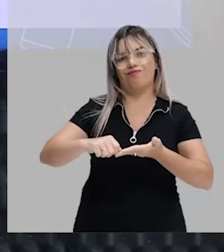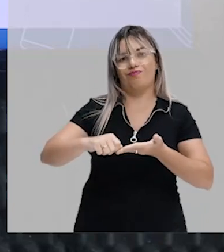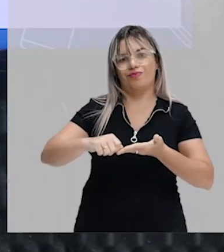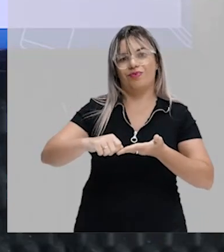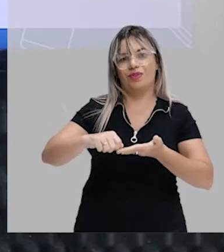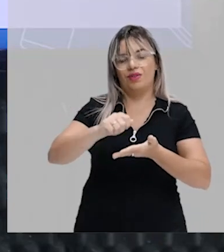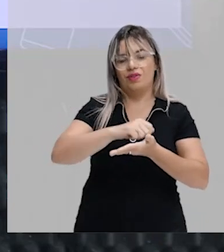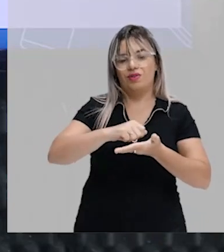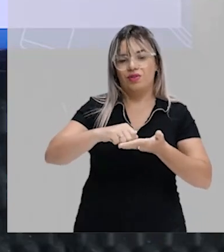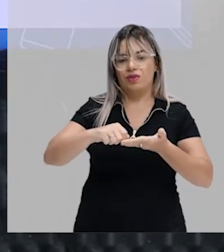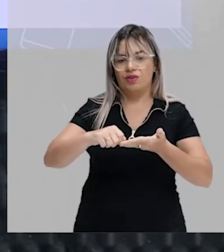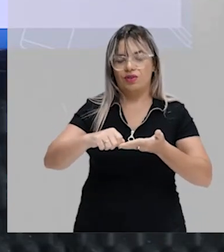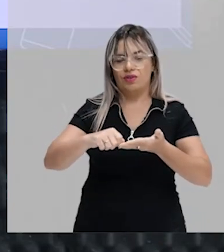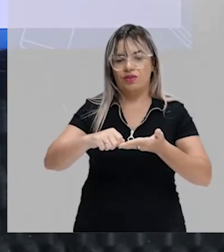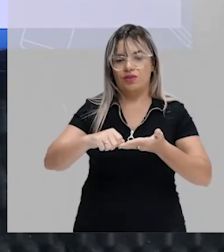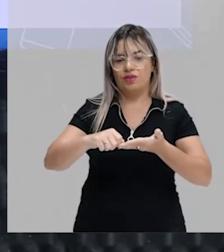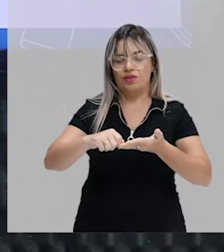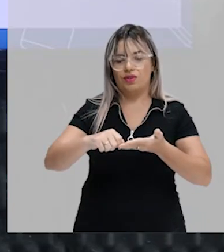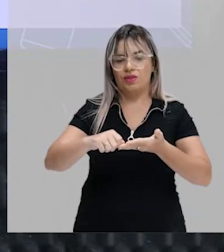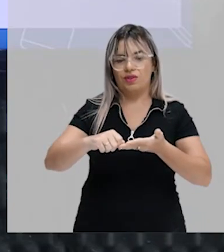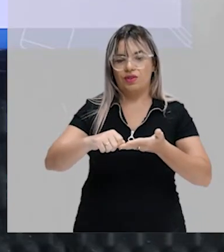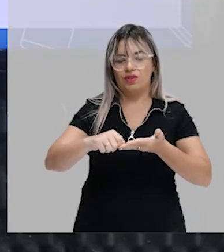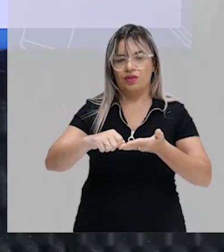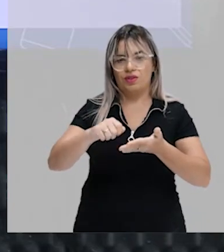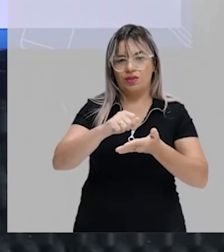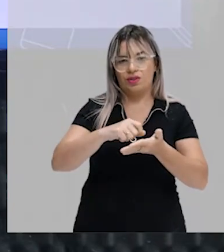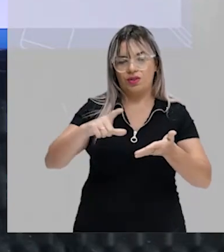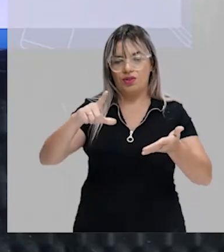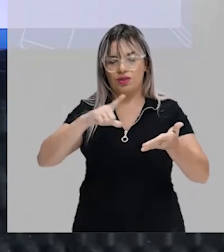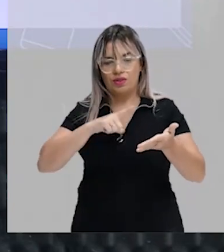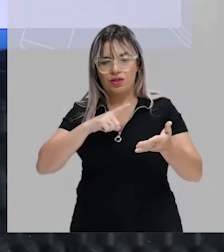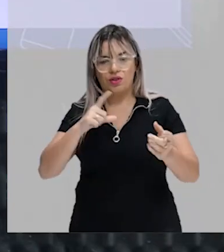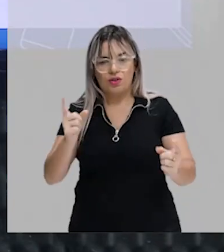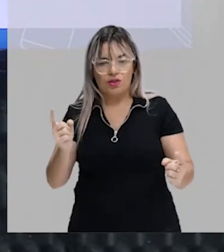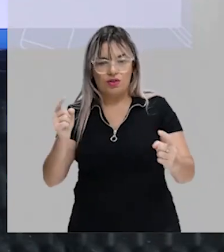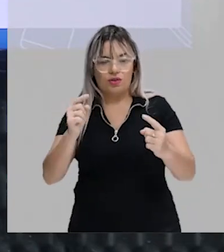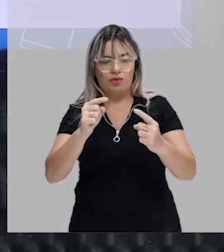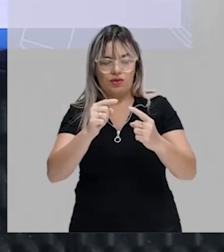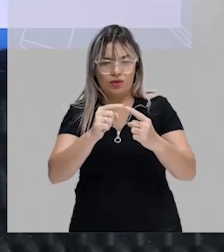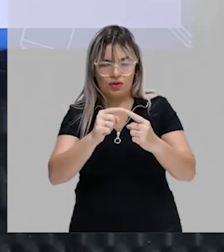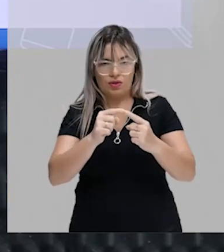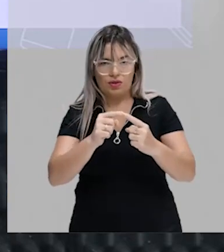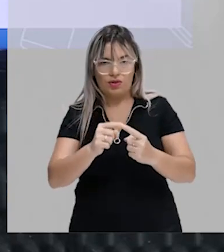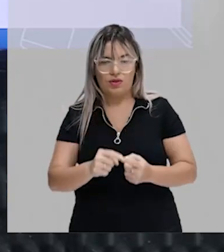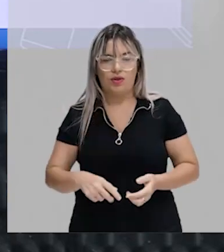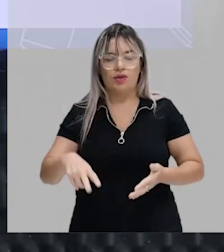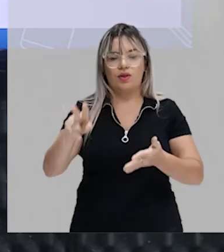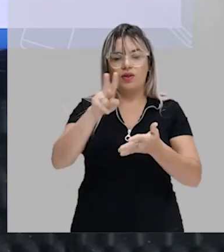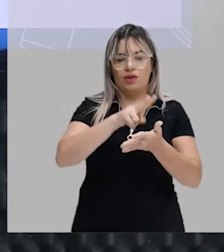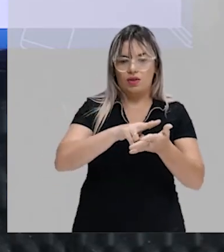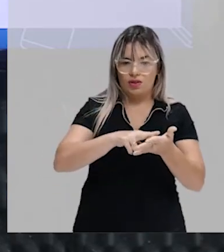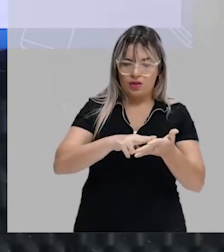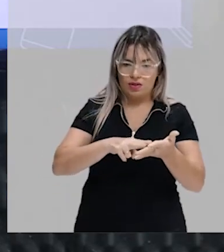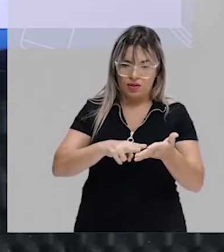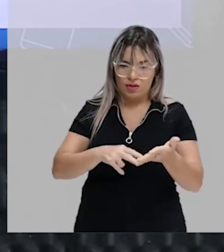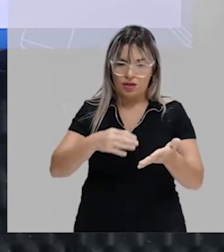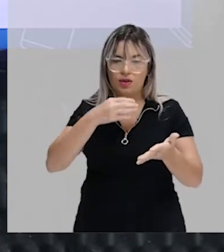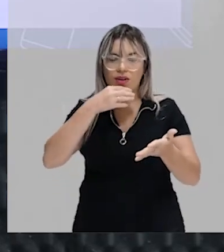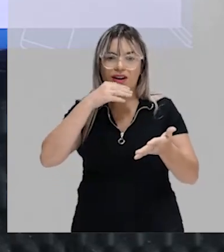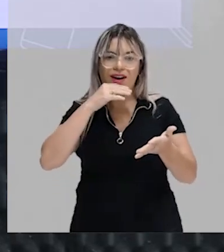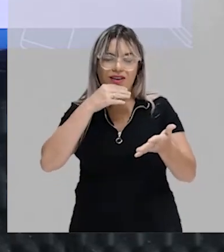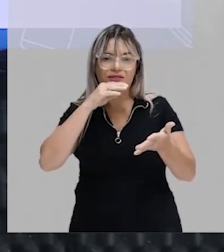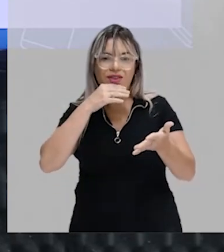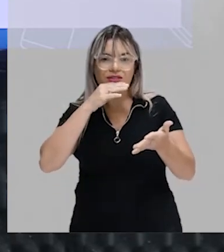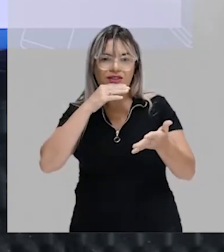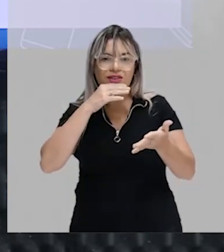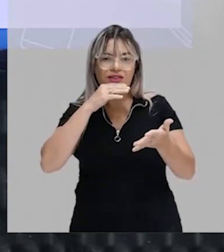estilo. Vocês já prestaram atenção? Leiam Carlos Drummond de Andrade e leiam Machado de Assis. Vocês vão ver